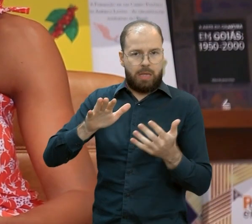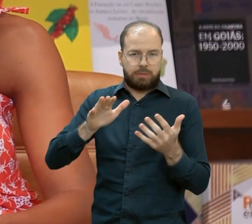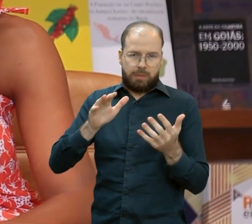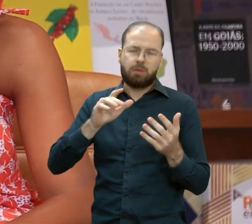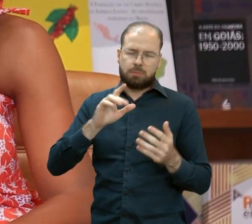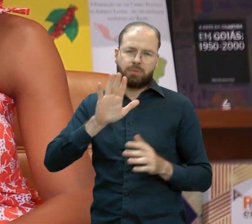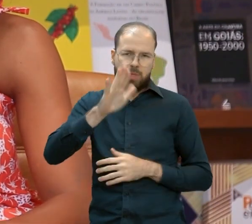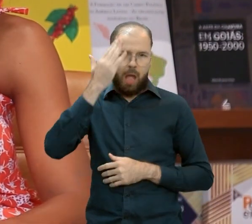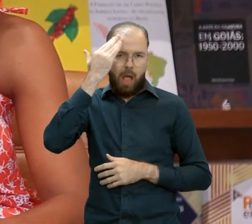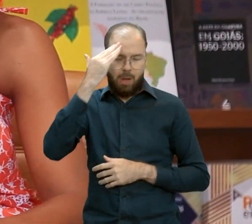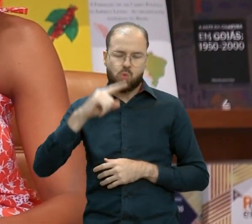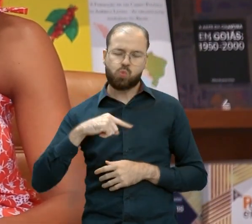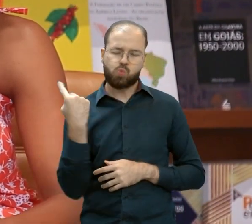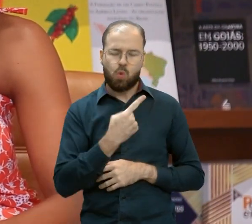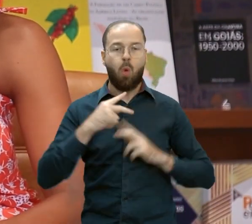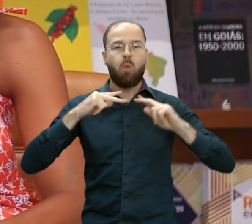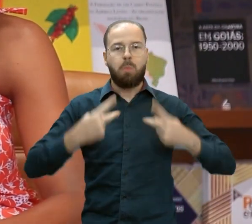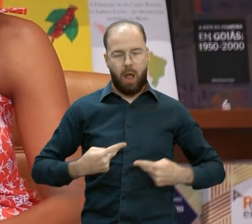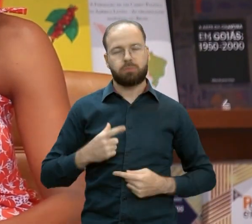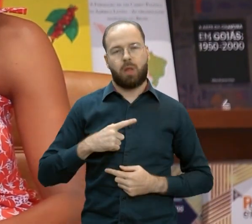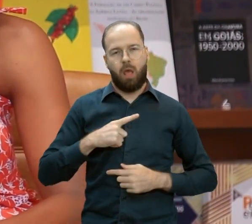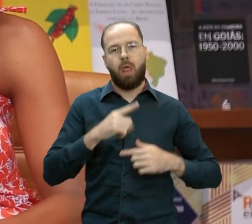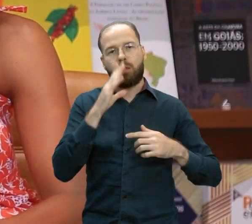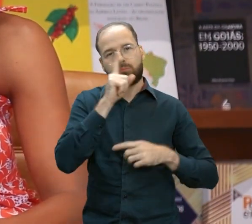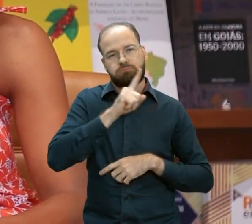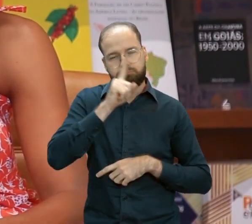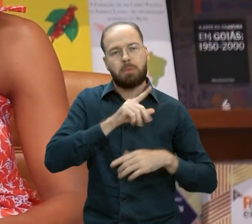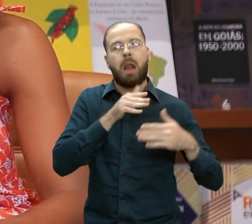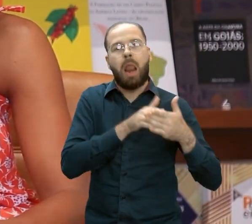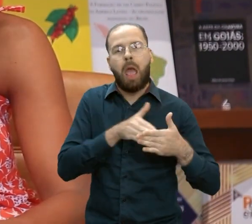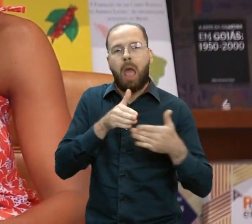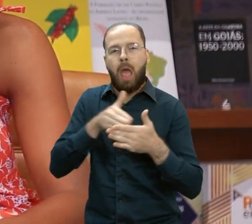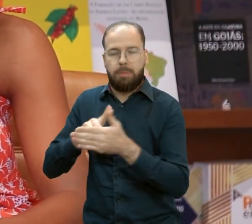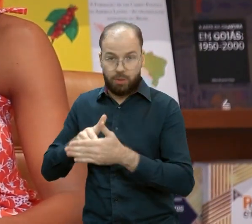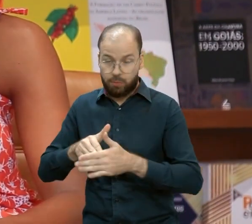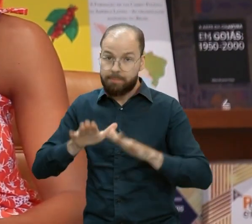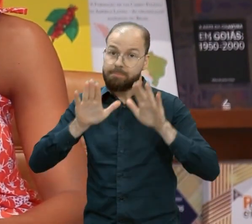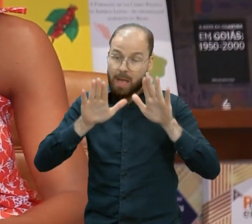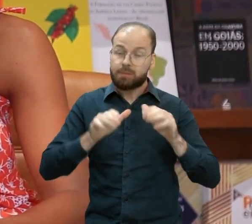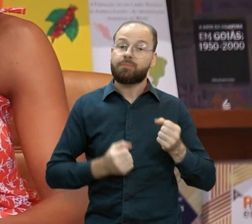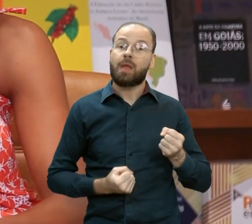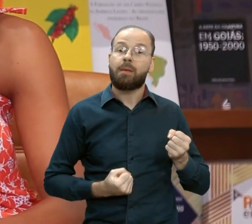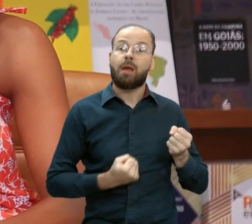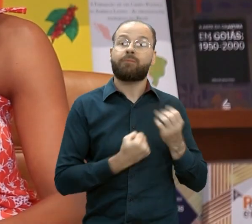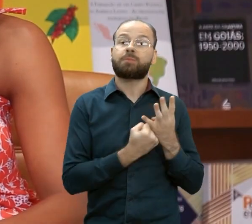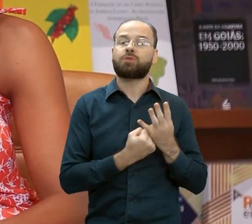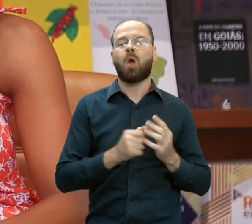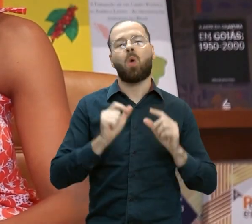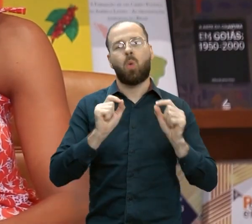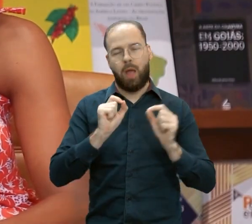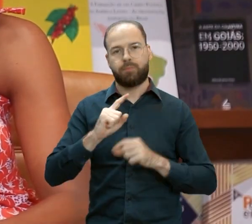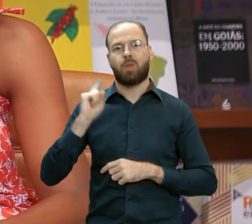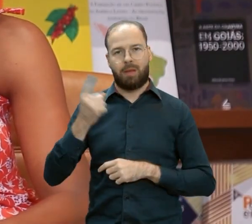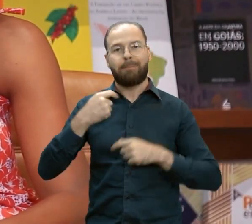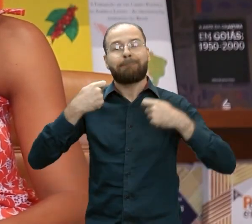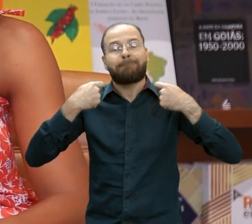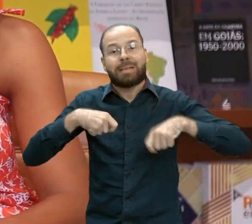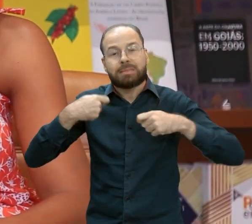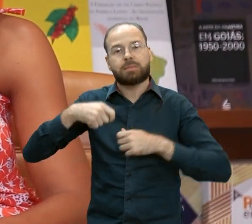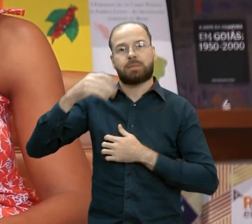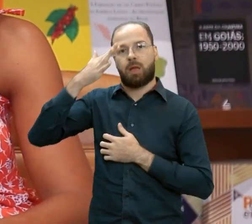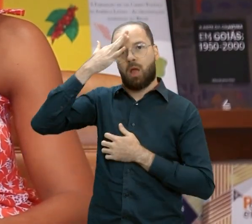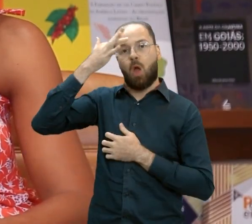nós temos, mas a grande questão das ações afirmativas é que a gente precisa, principalmente a população mais vulnerável, ela